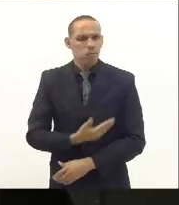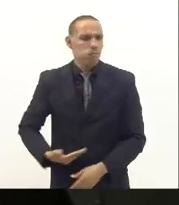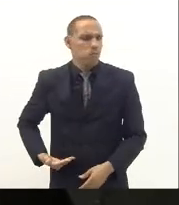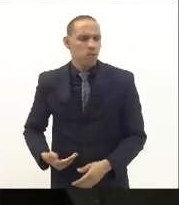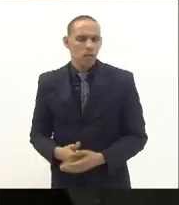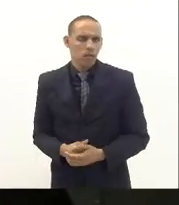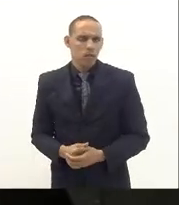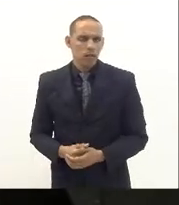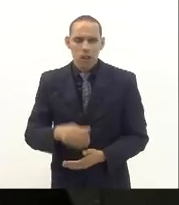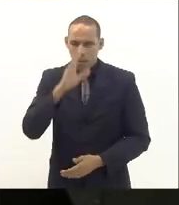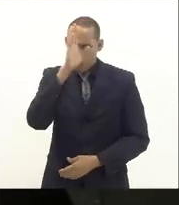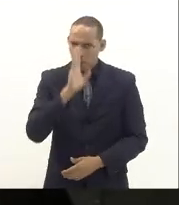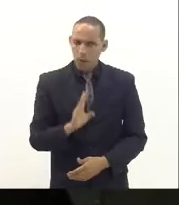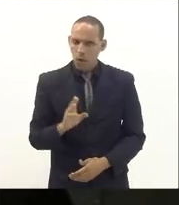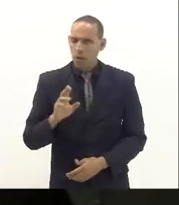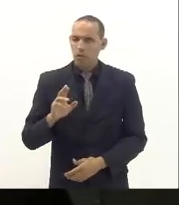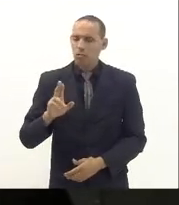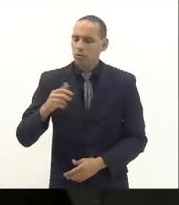gratuita